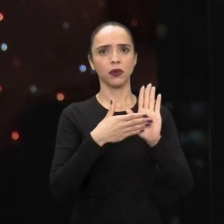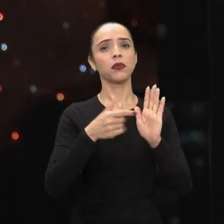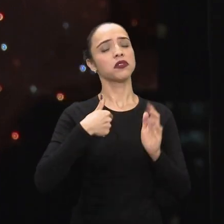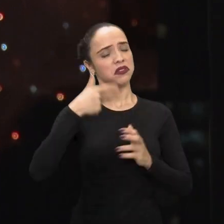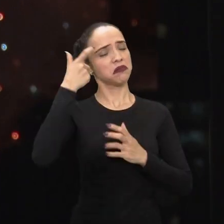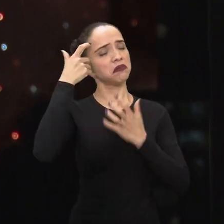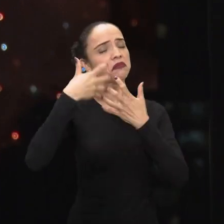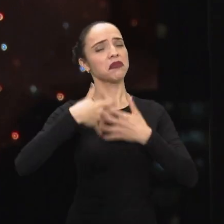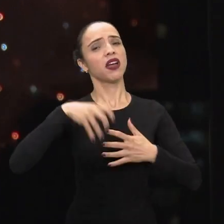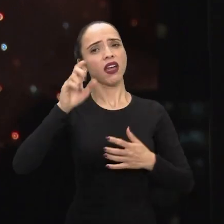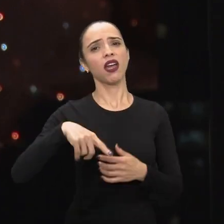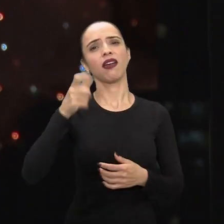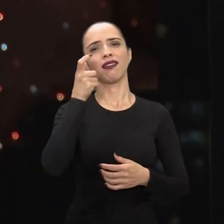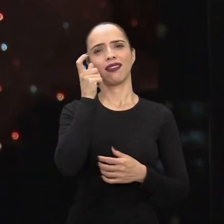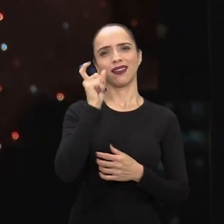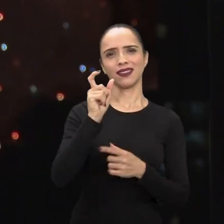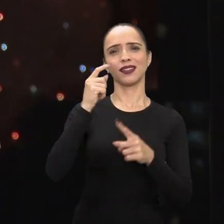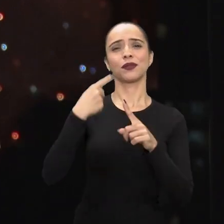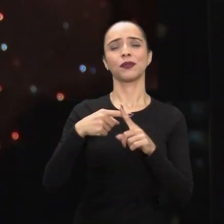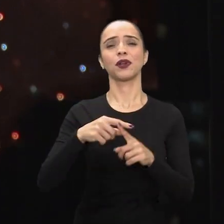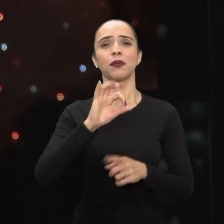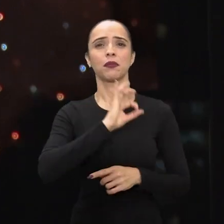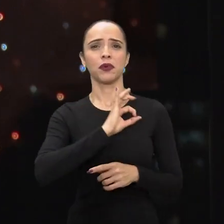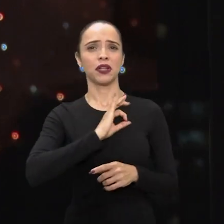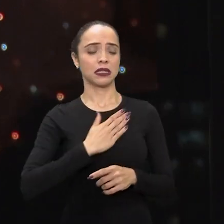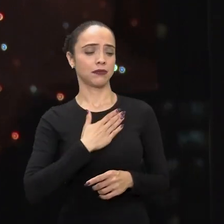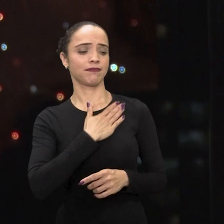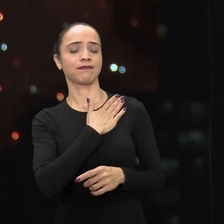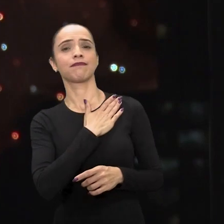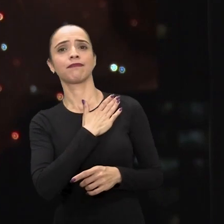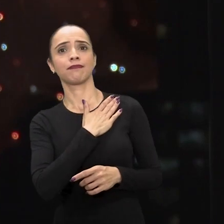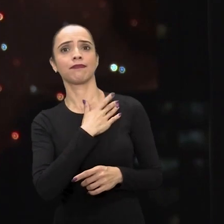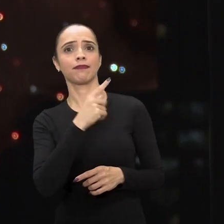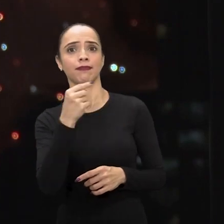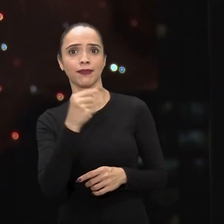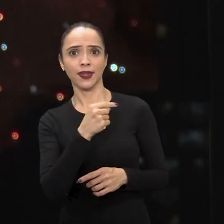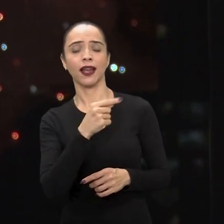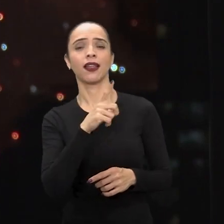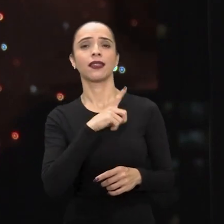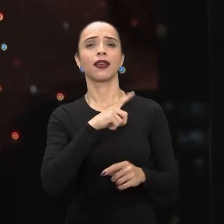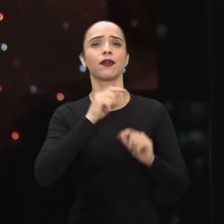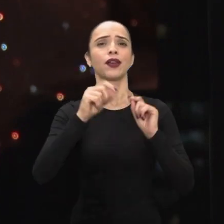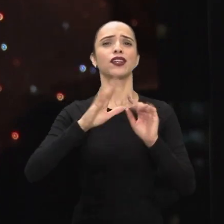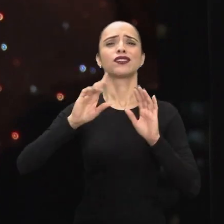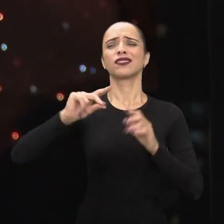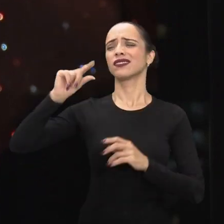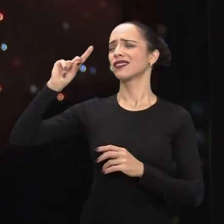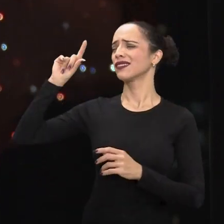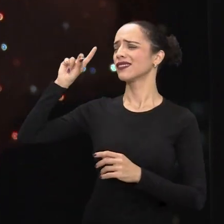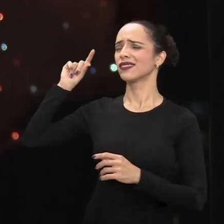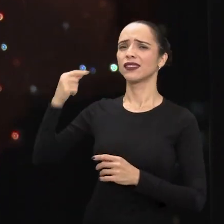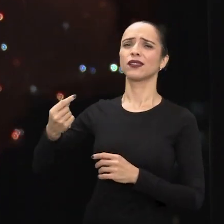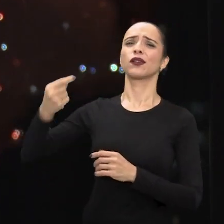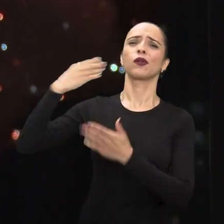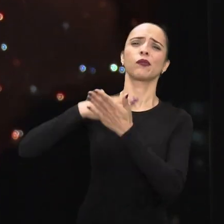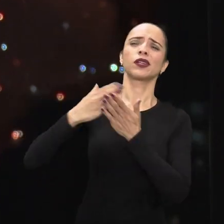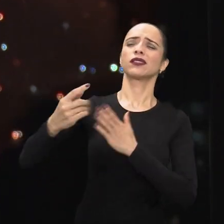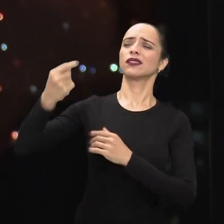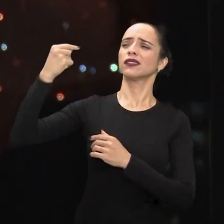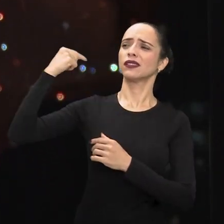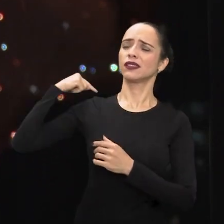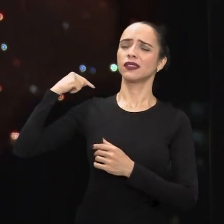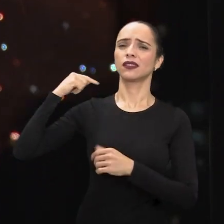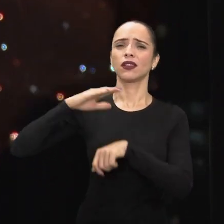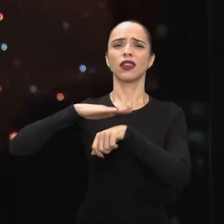interessante isso até mesmo porque essa polícia militar ela vem né dos tempos da ditadura ela vem de uma